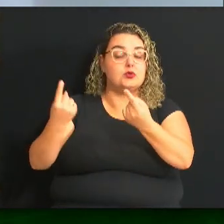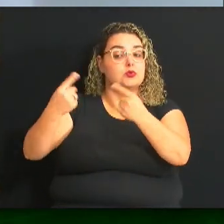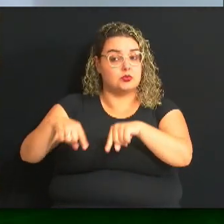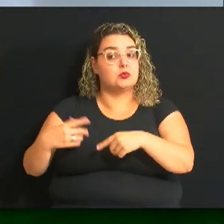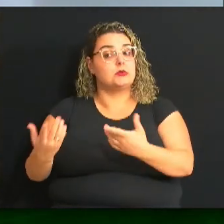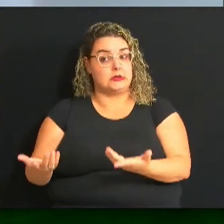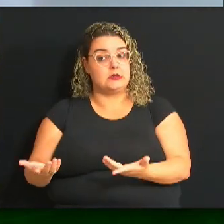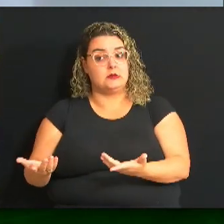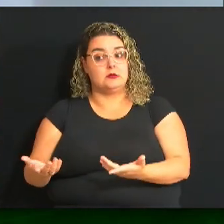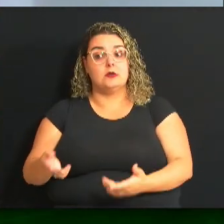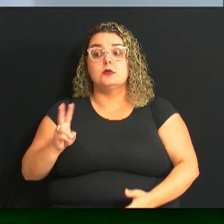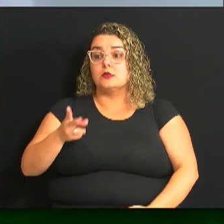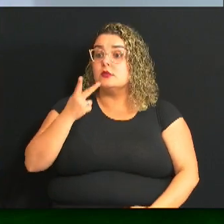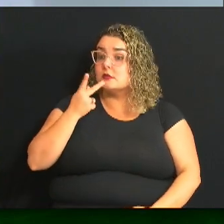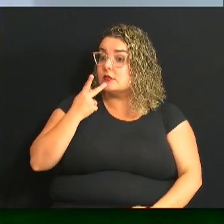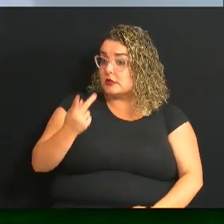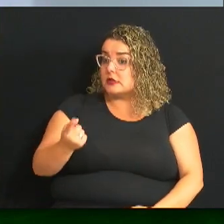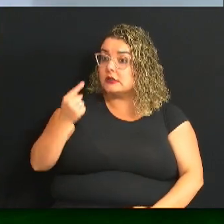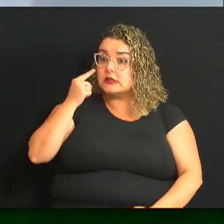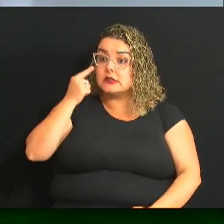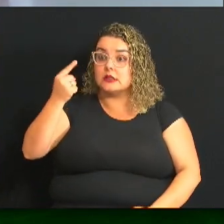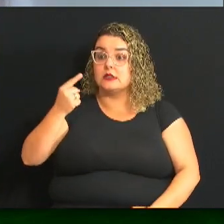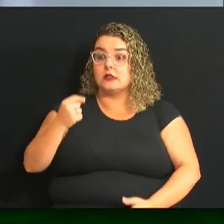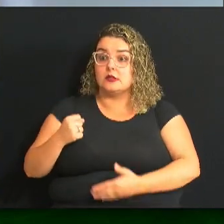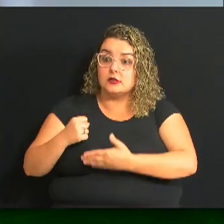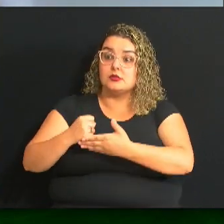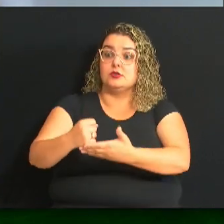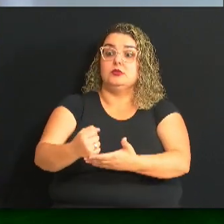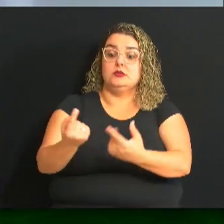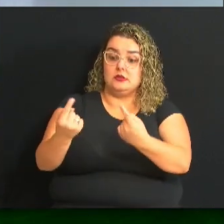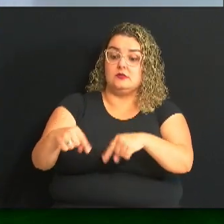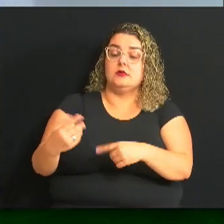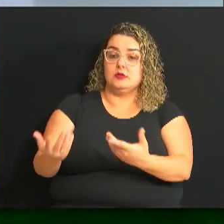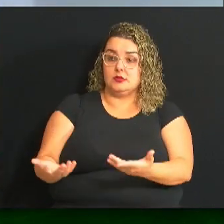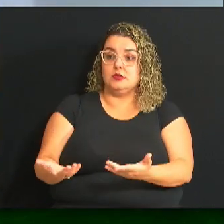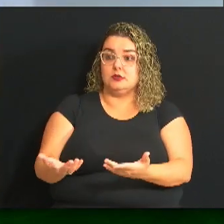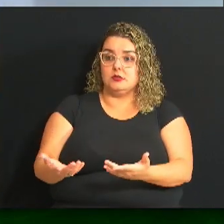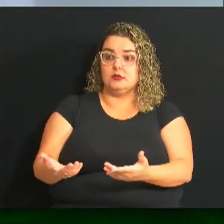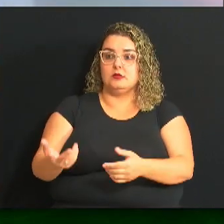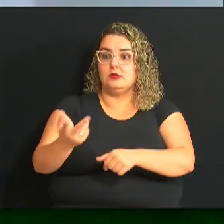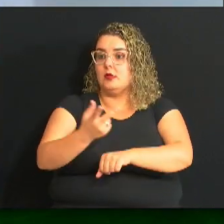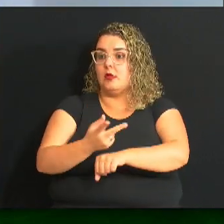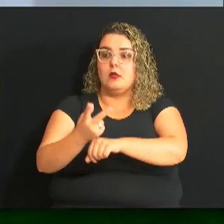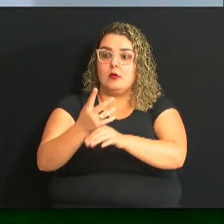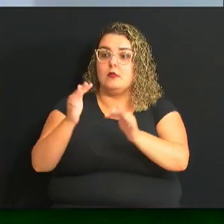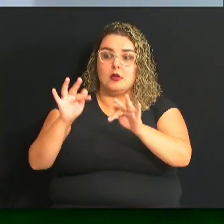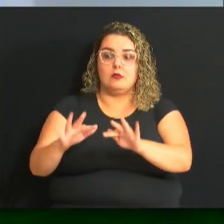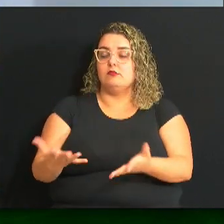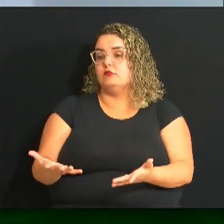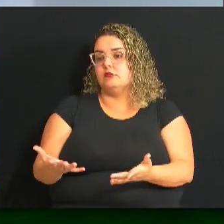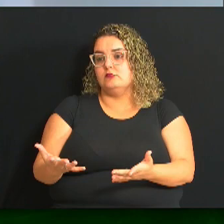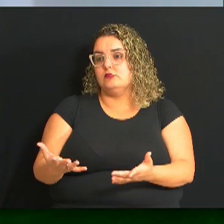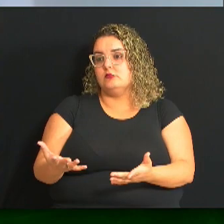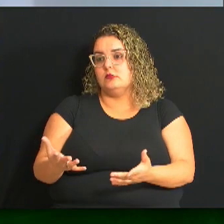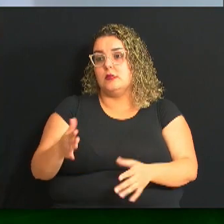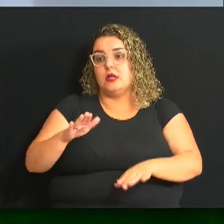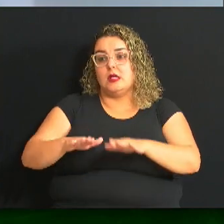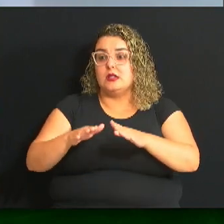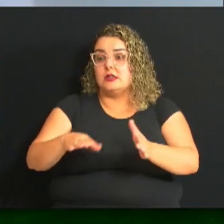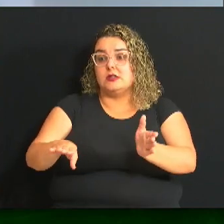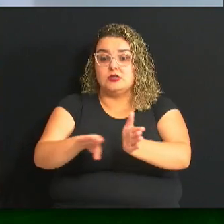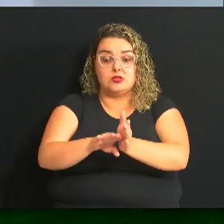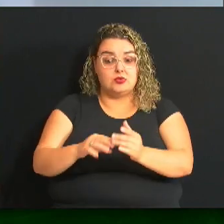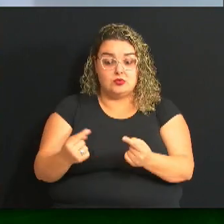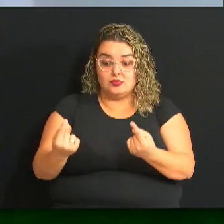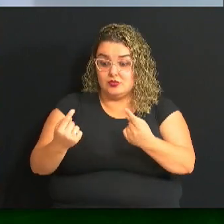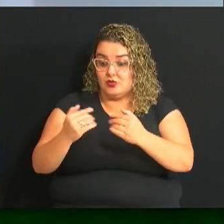Eu sempre falo que é sempre na intuição de levá-los mesmo. Prêmio final é uma coisa que, às vezes, você chega no nível de competição que